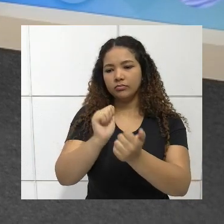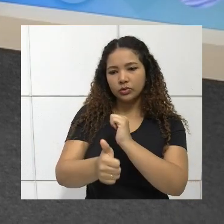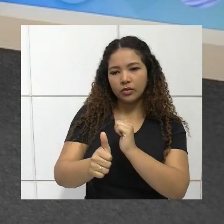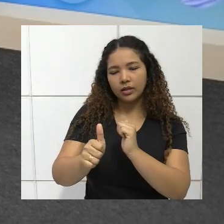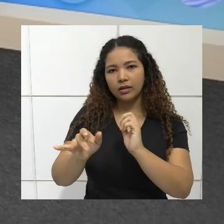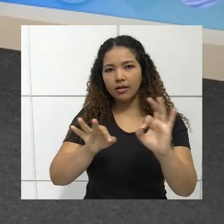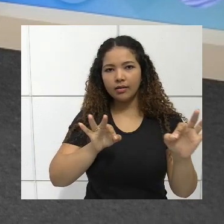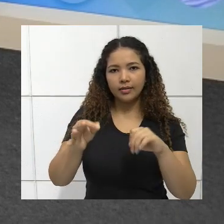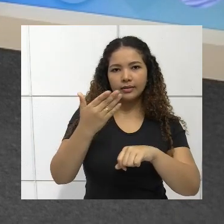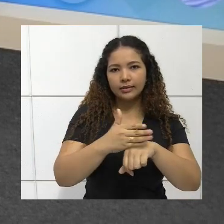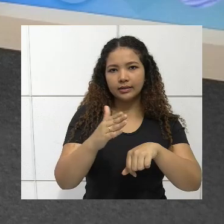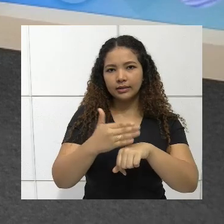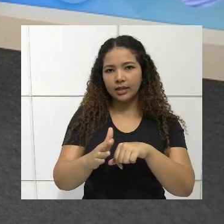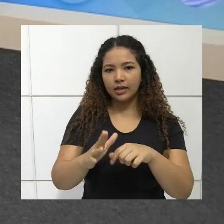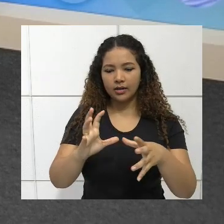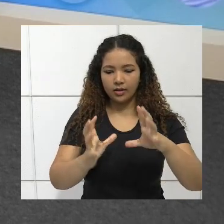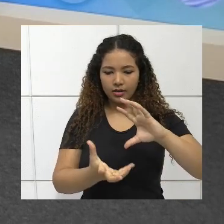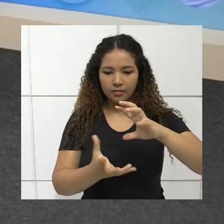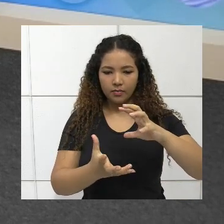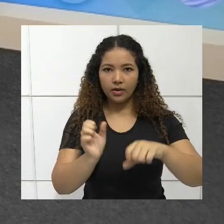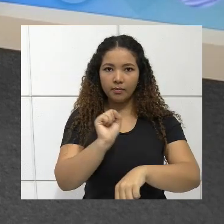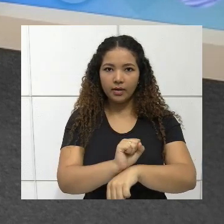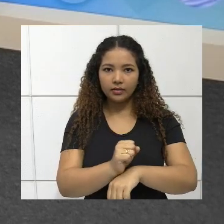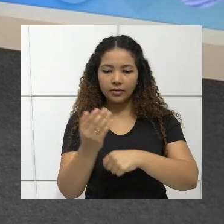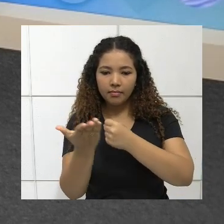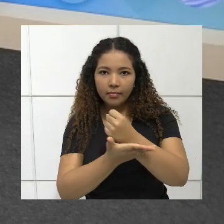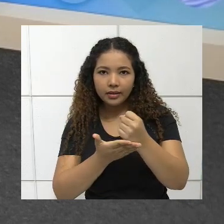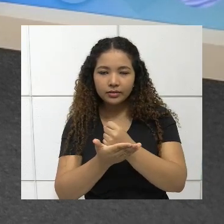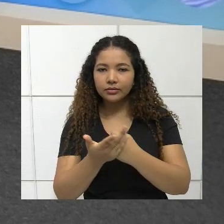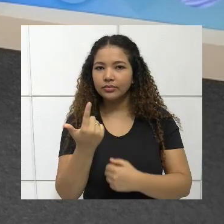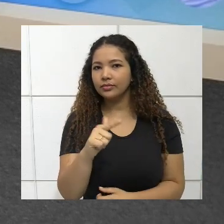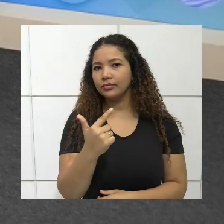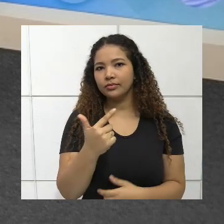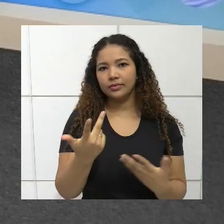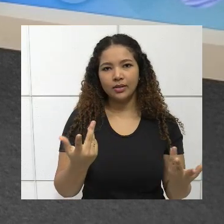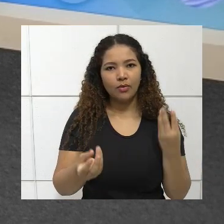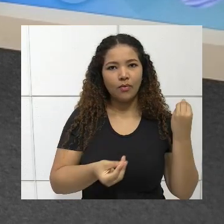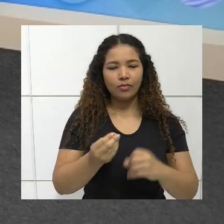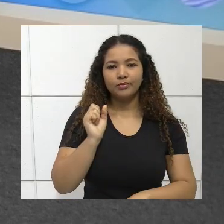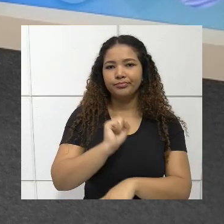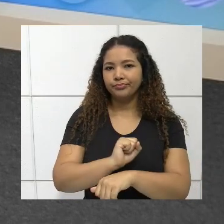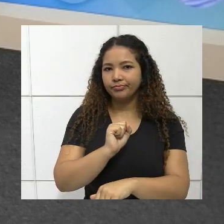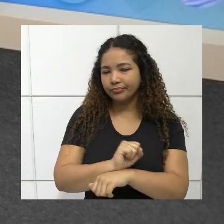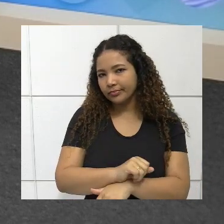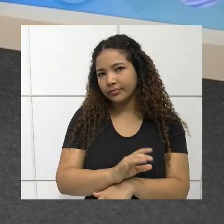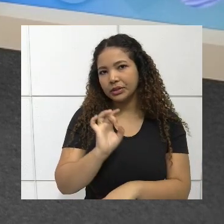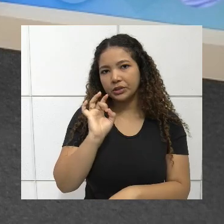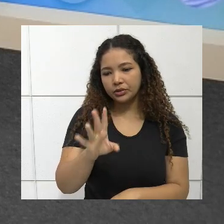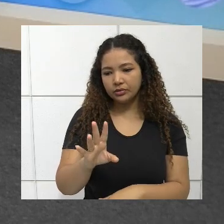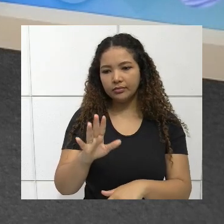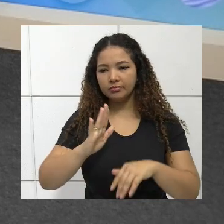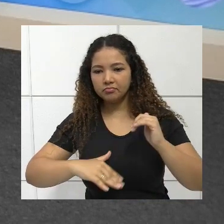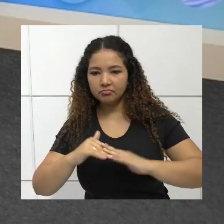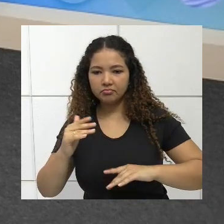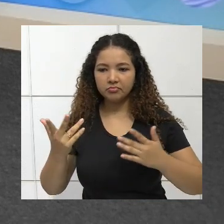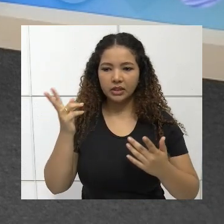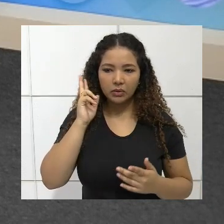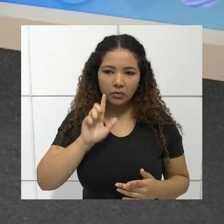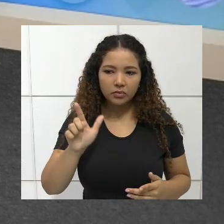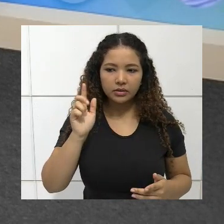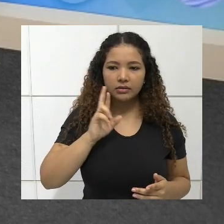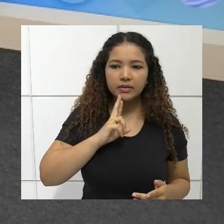ensaiada em bola parada e isso é básico no futebol. Não dá para esperar que só no talento vamos resolver